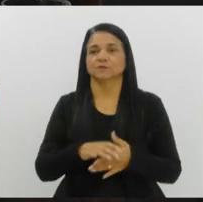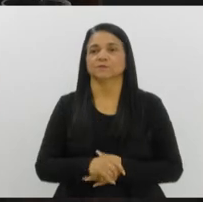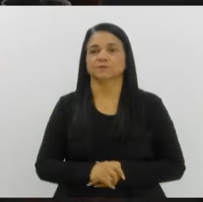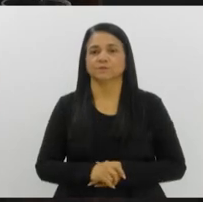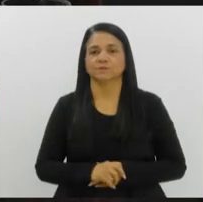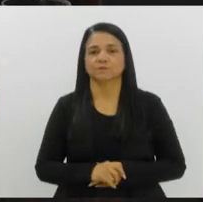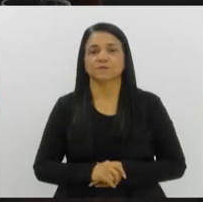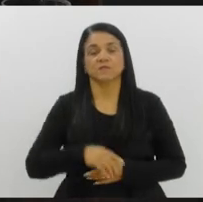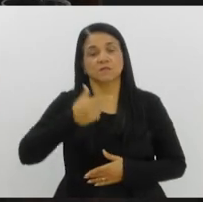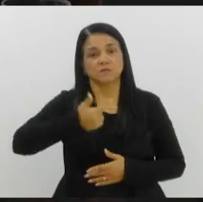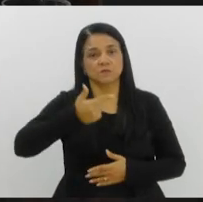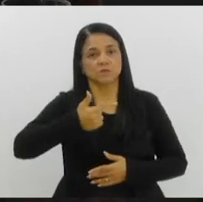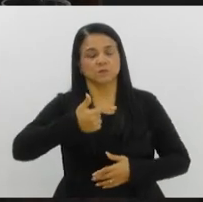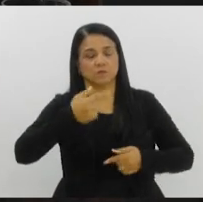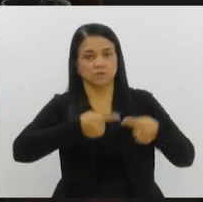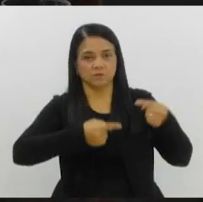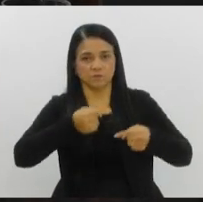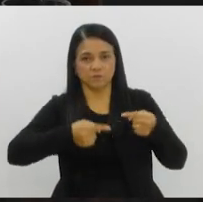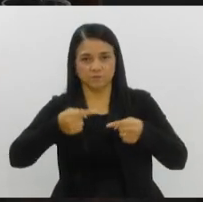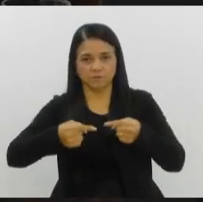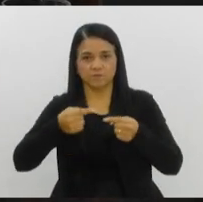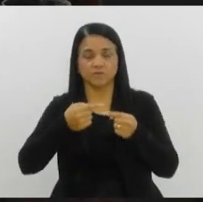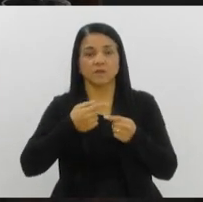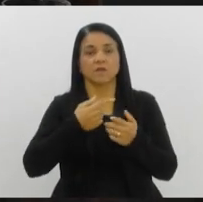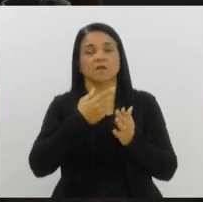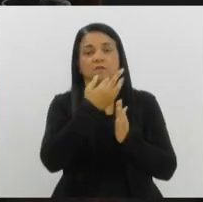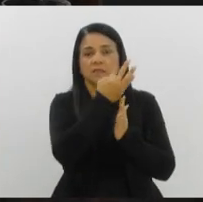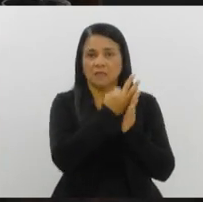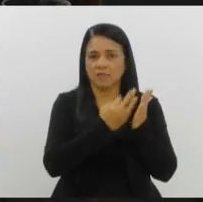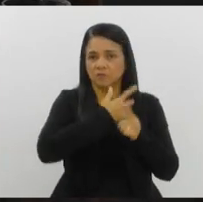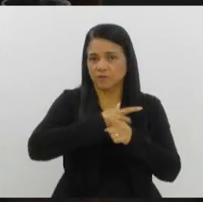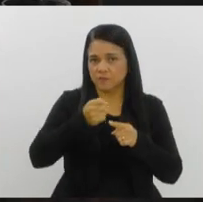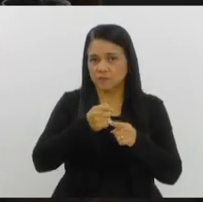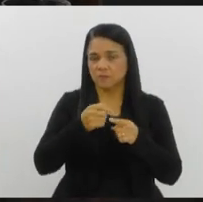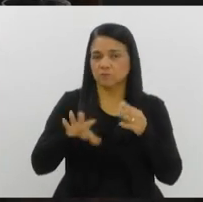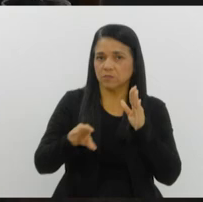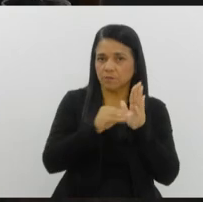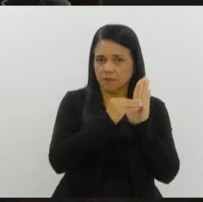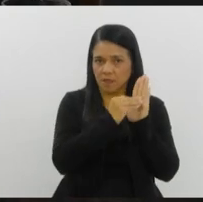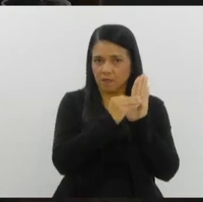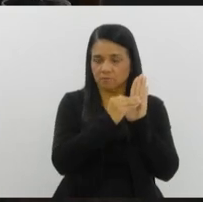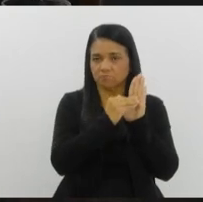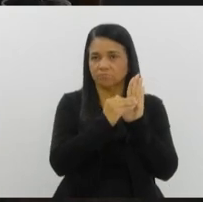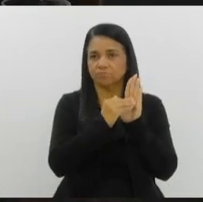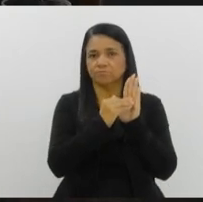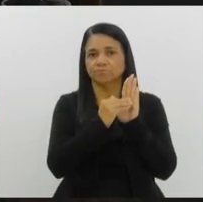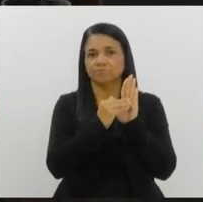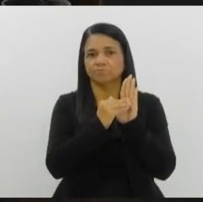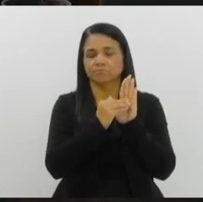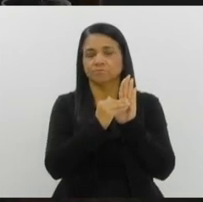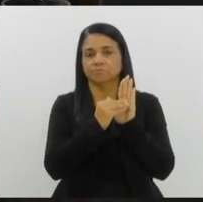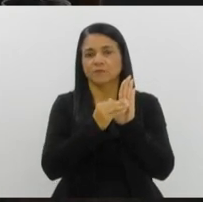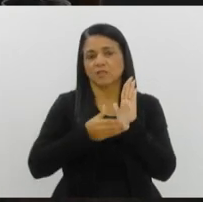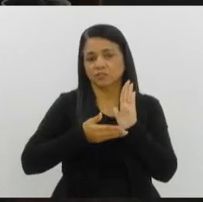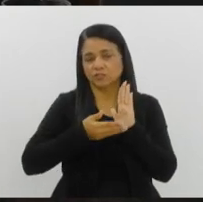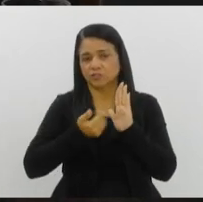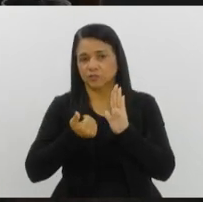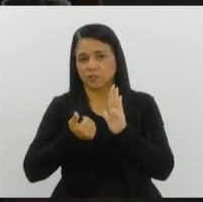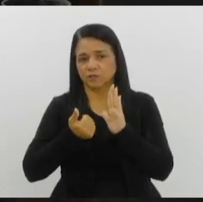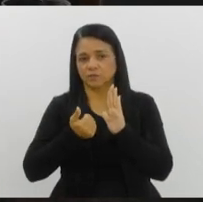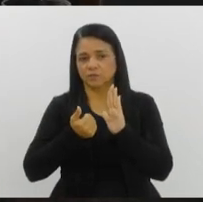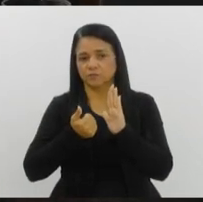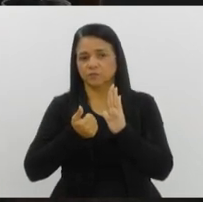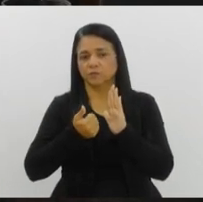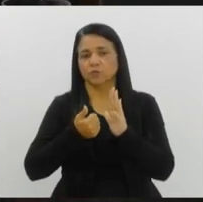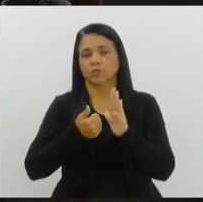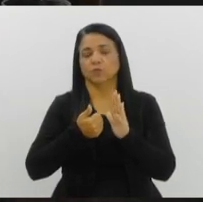em segunda discussão, redação do vencido a ser emendado. Retirado a pedido, o projeto